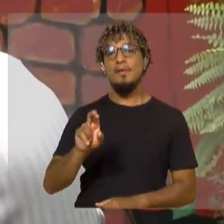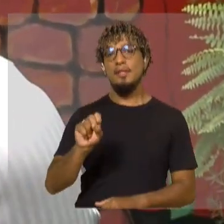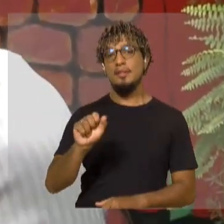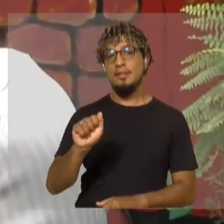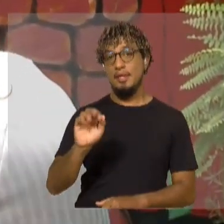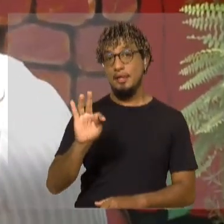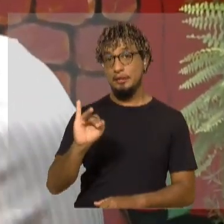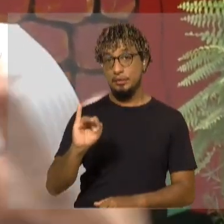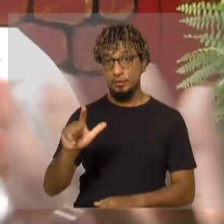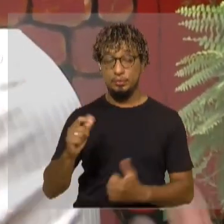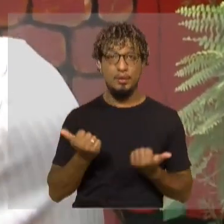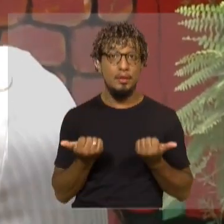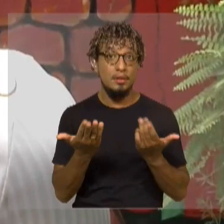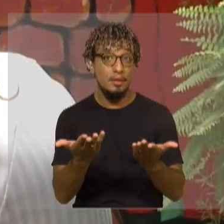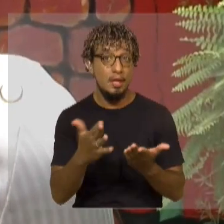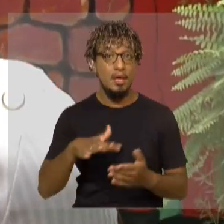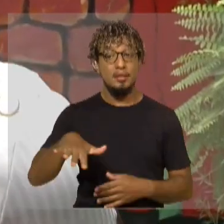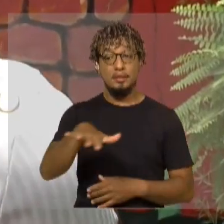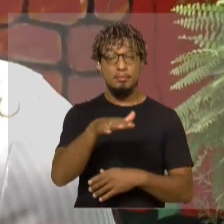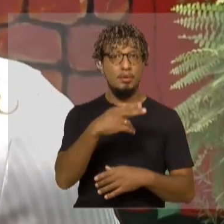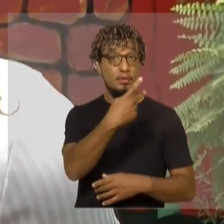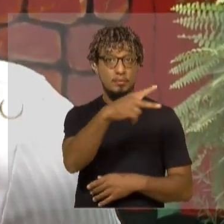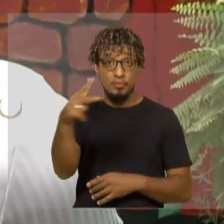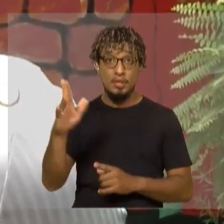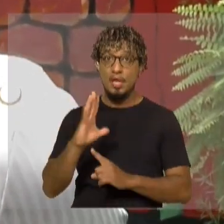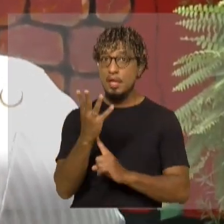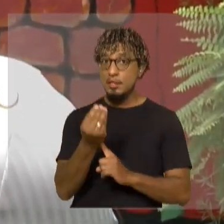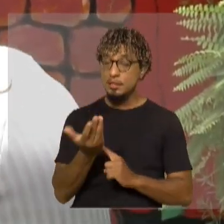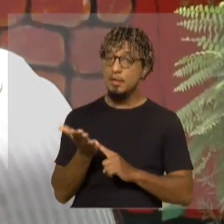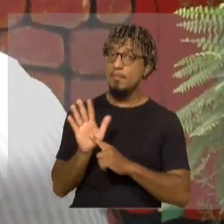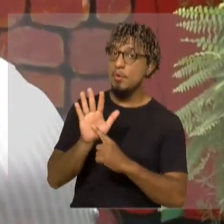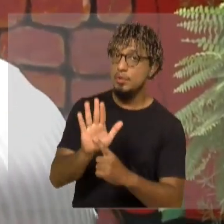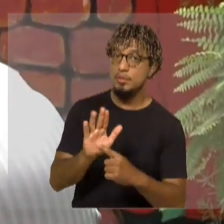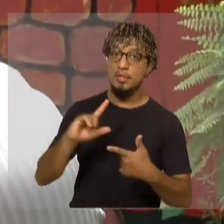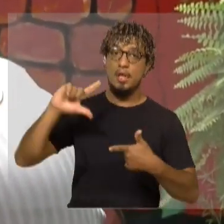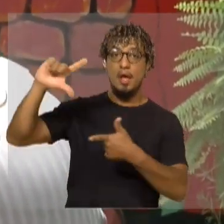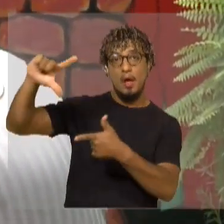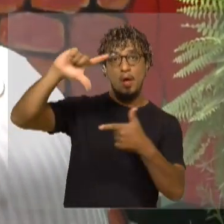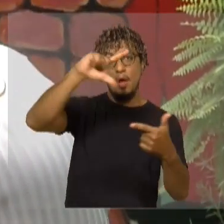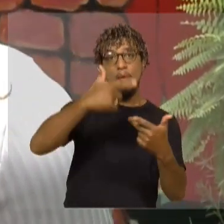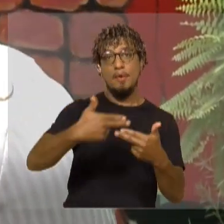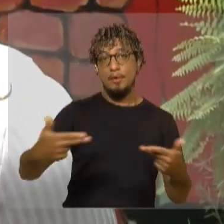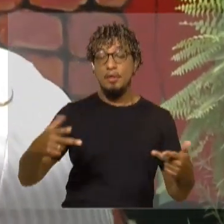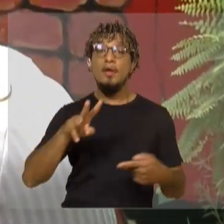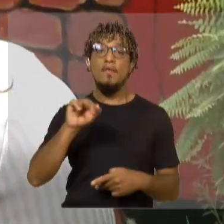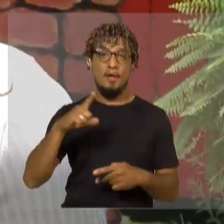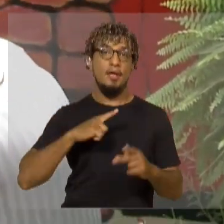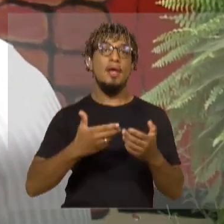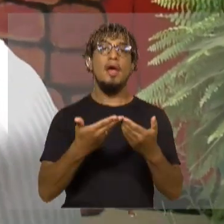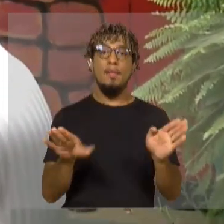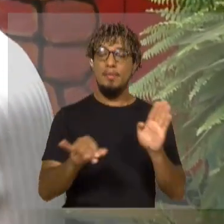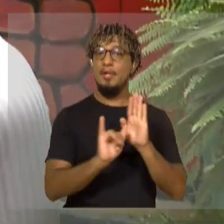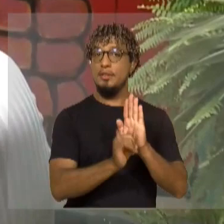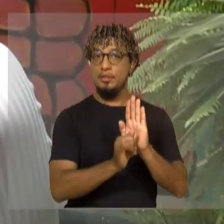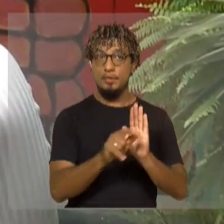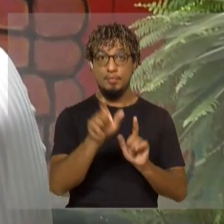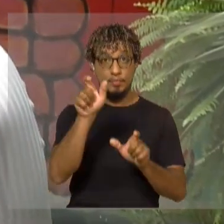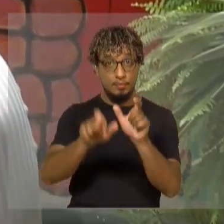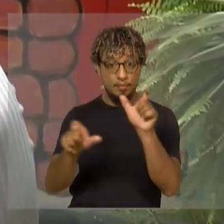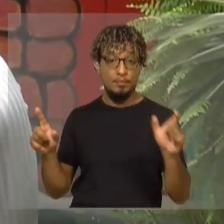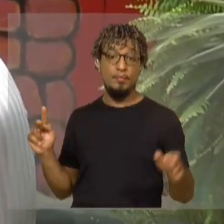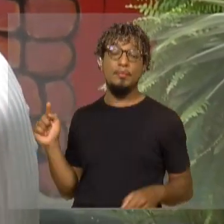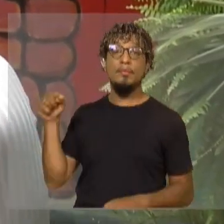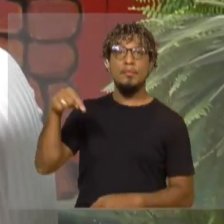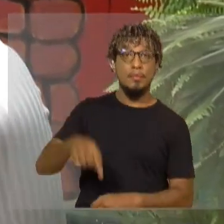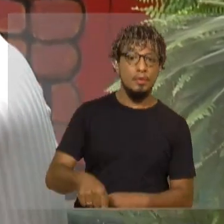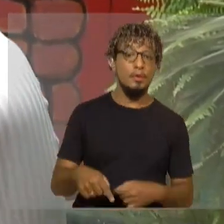Dar esse espaço para os artistas estarem exibindo as suas obras. Então, posteriormente, a gente vai estar lançando editais para os artistas poderem estar aqui